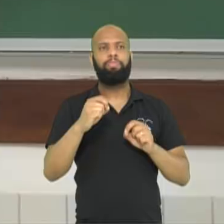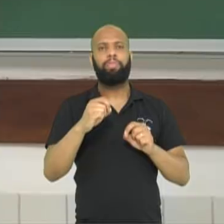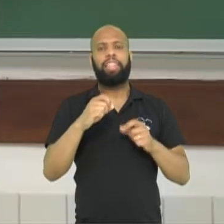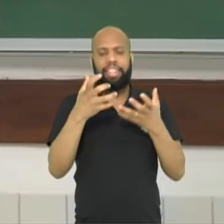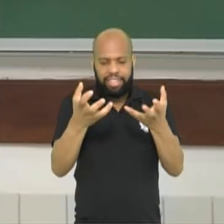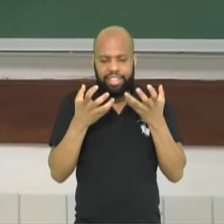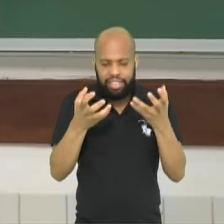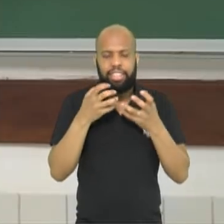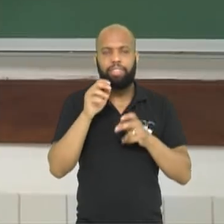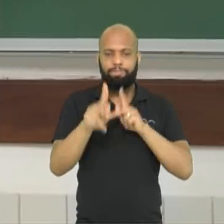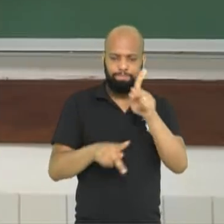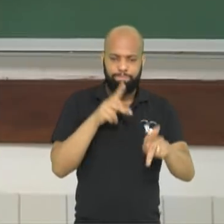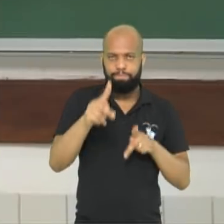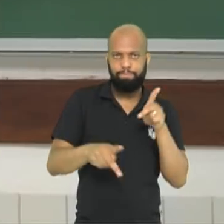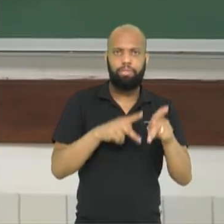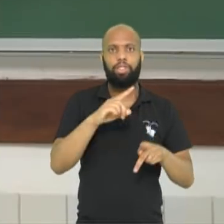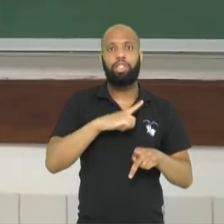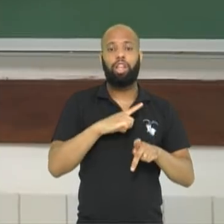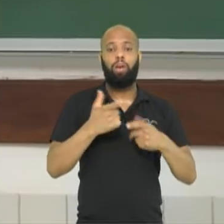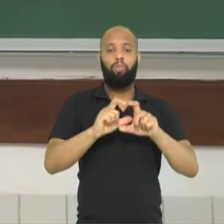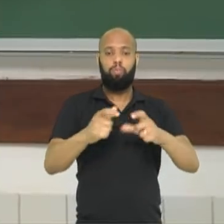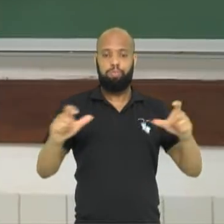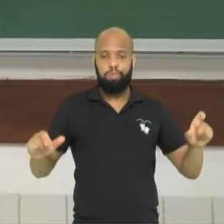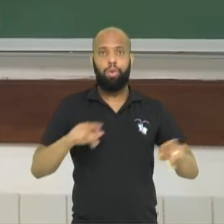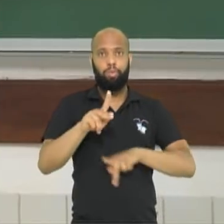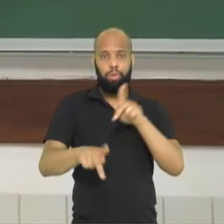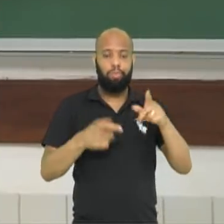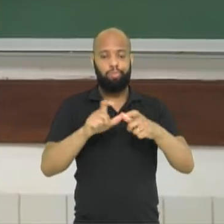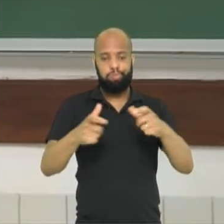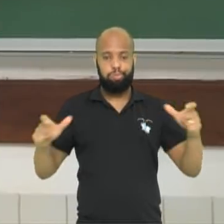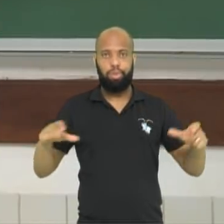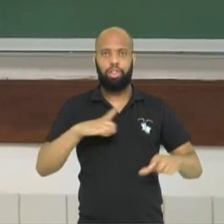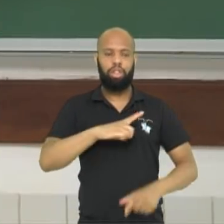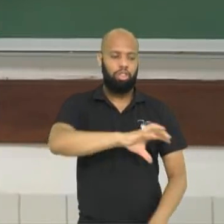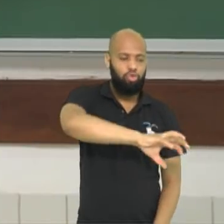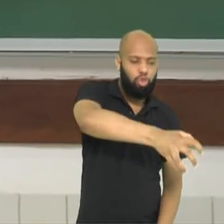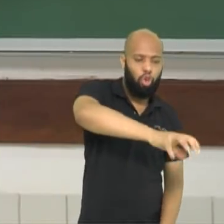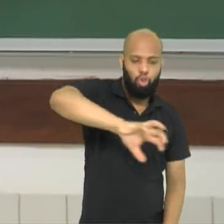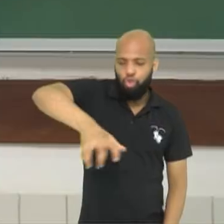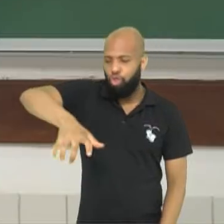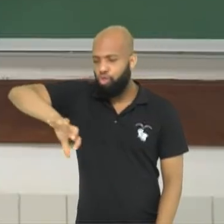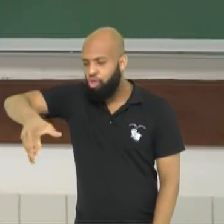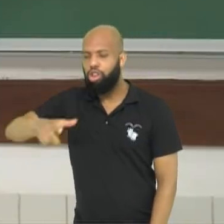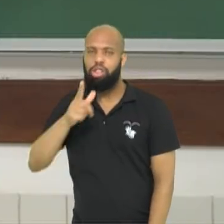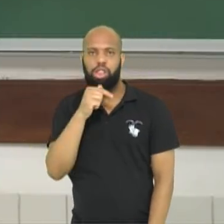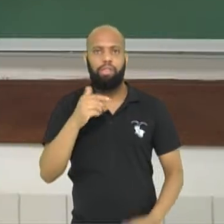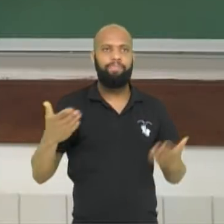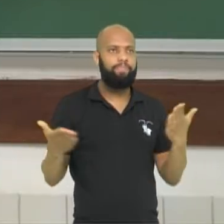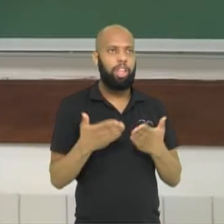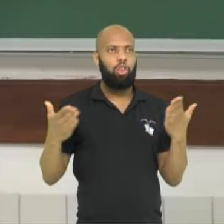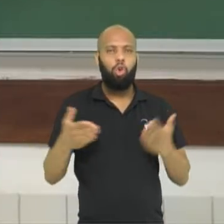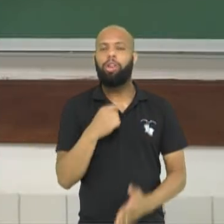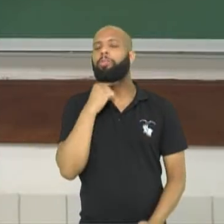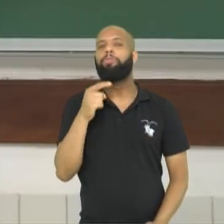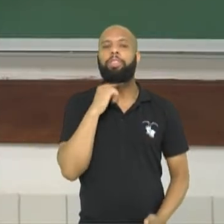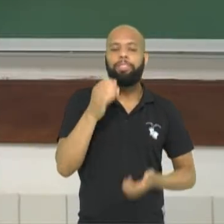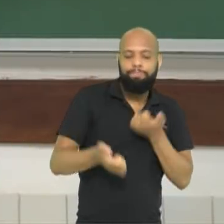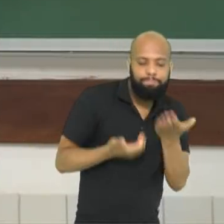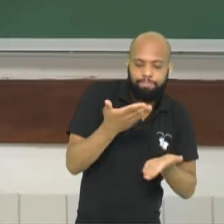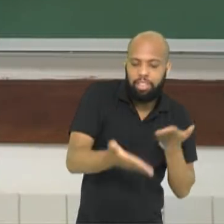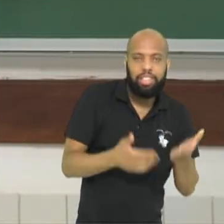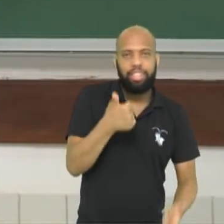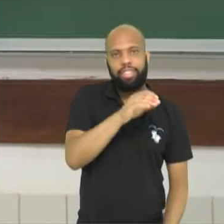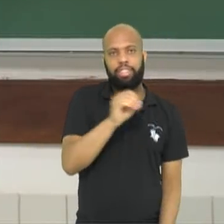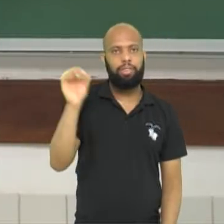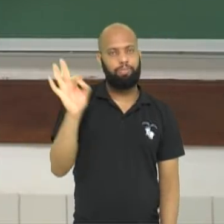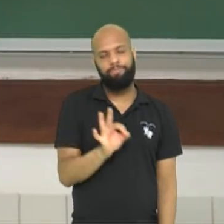de Curitiba. Contingente populacional muito grande, essas fontes de água, né, já não podendo atender 100%